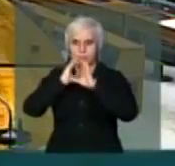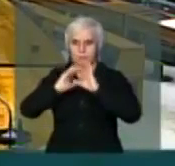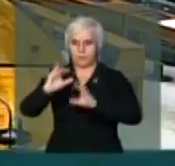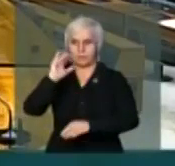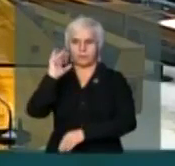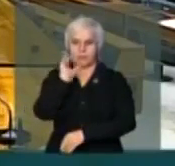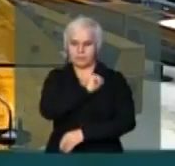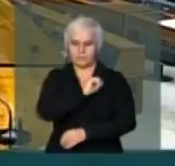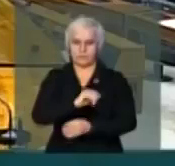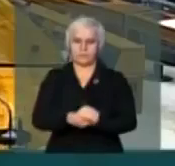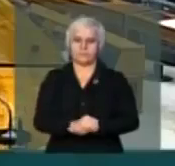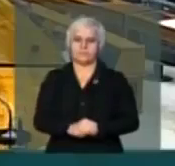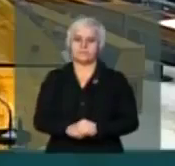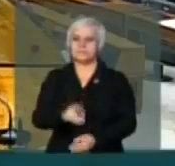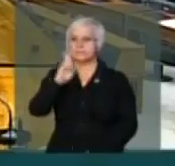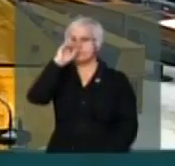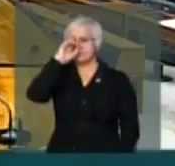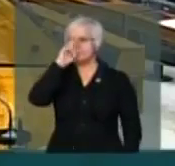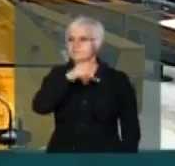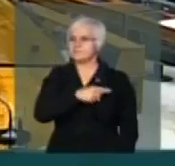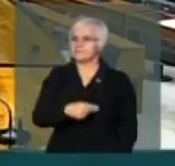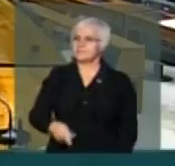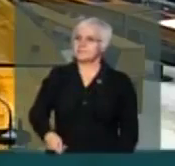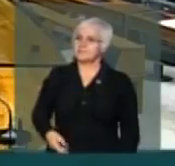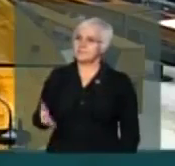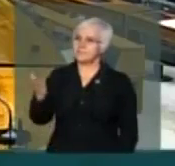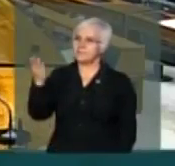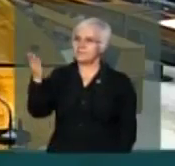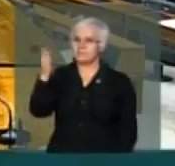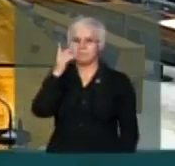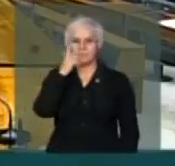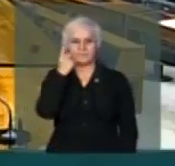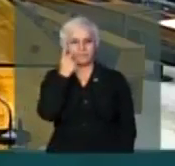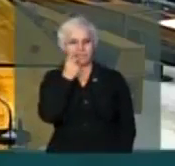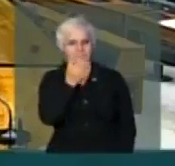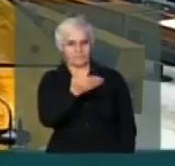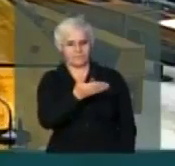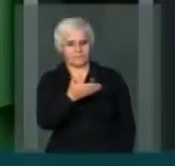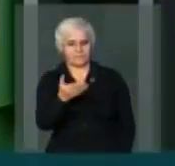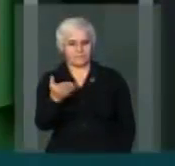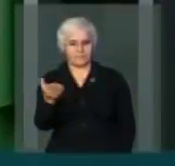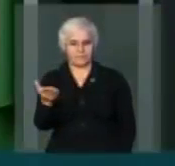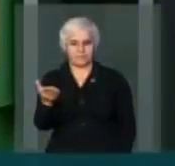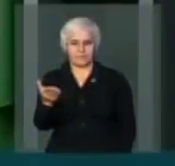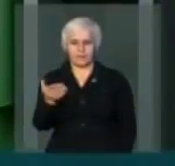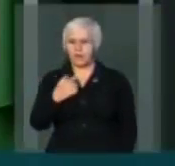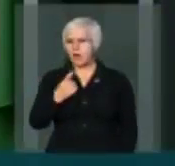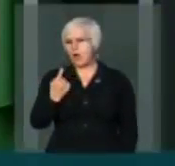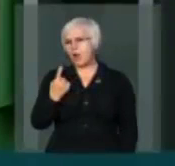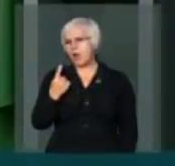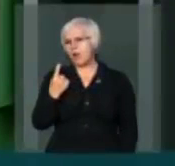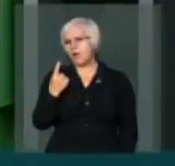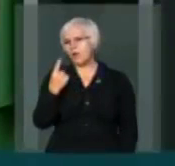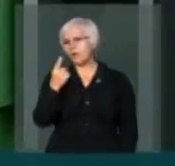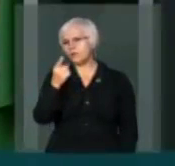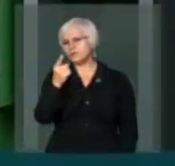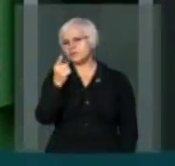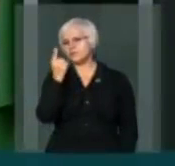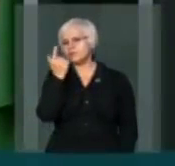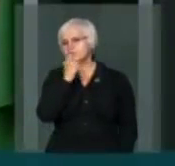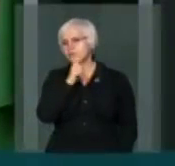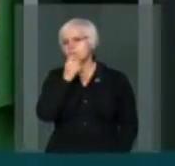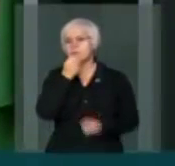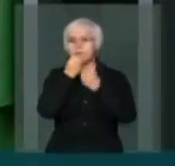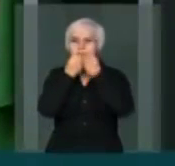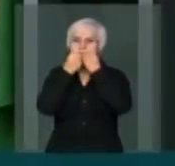obrigado. Senhor presidente, senhoras e senhores deputados, longe, muito longe de constituir-se em